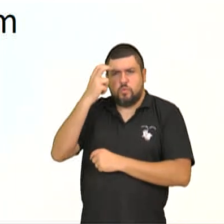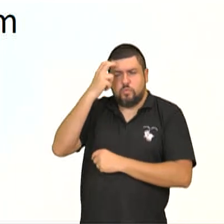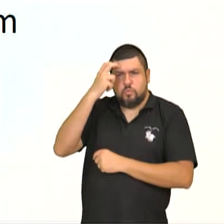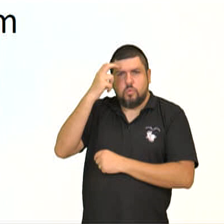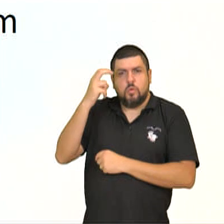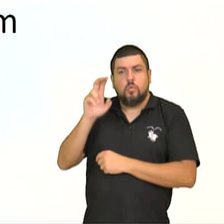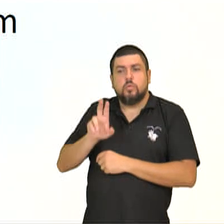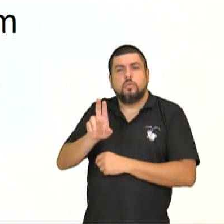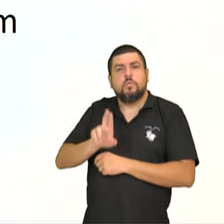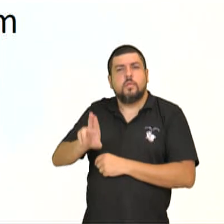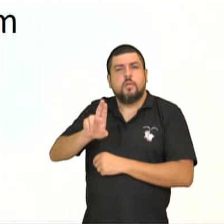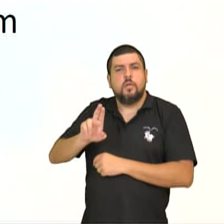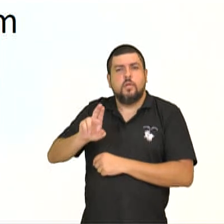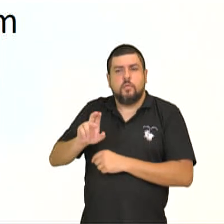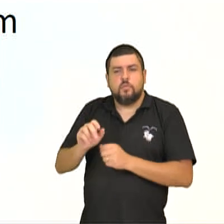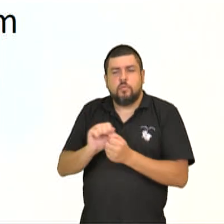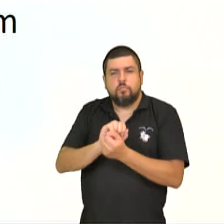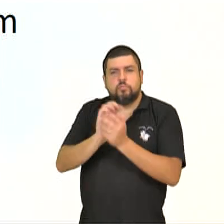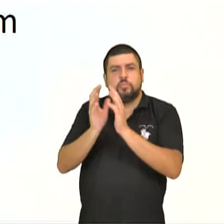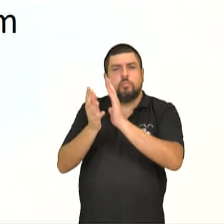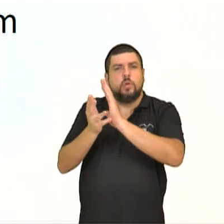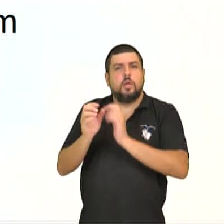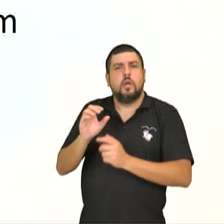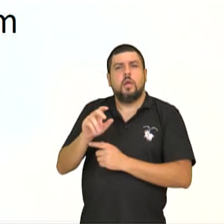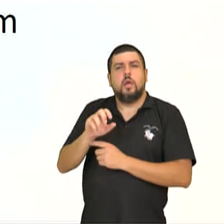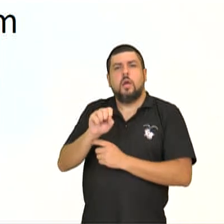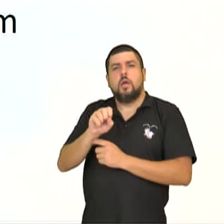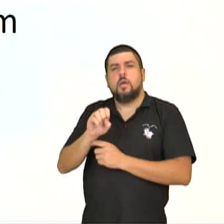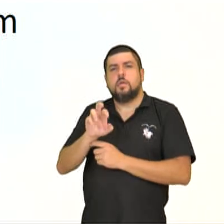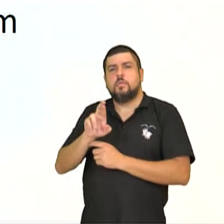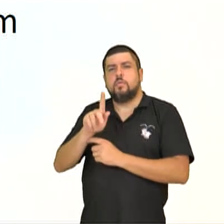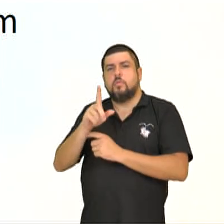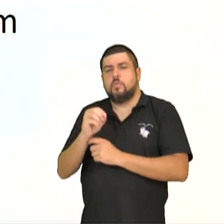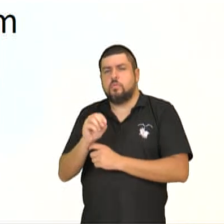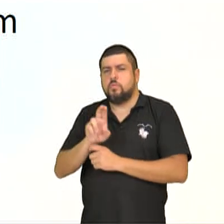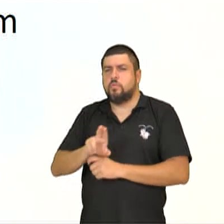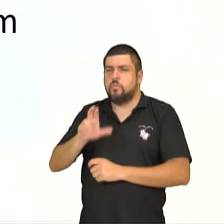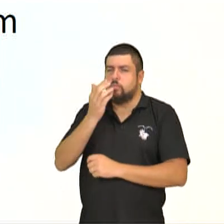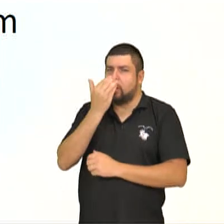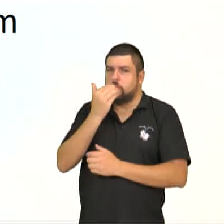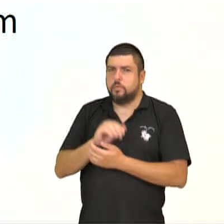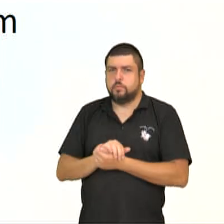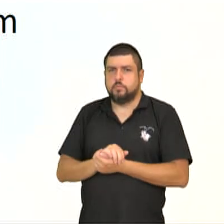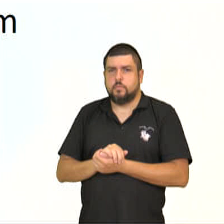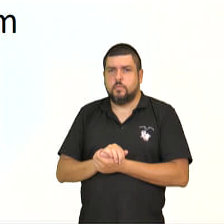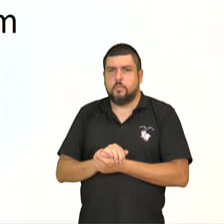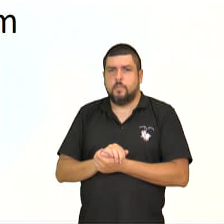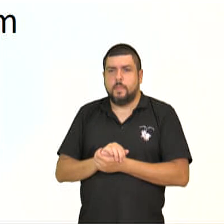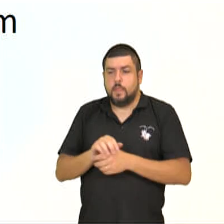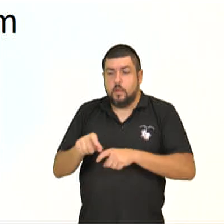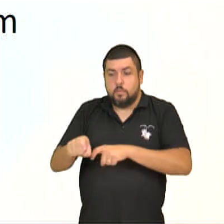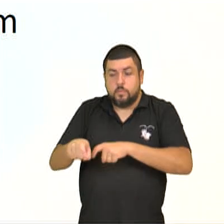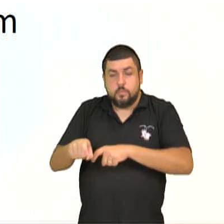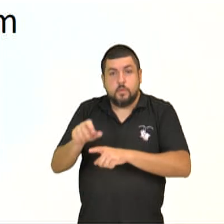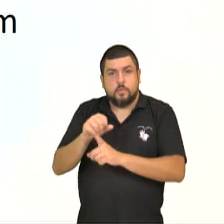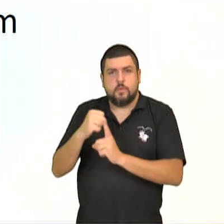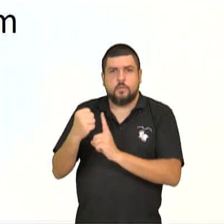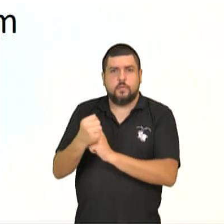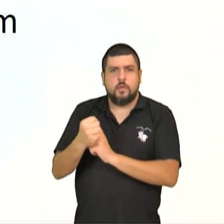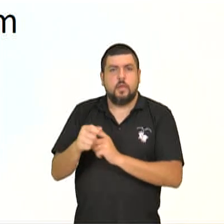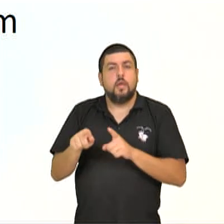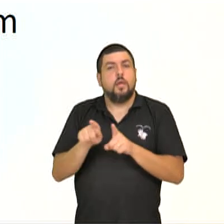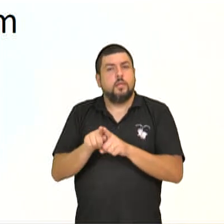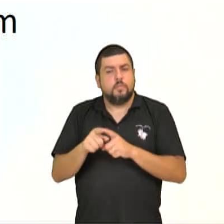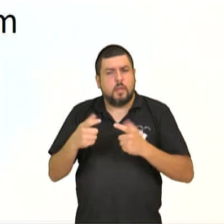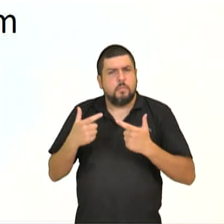era um cereal que recebia destaque nos plantios. Os camponeses formavam a maior parte da sociedade cuxita. Vimos também que a guerra era muito